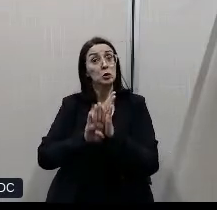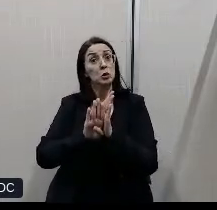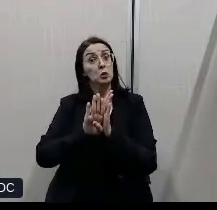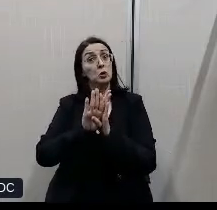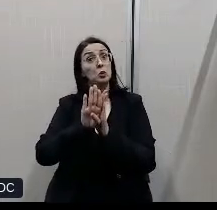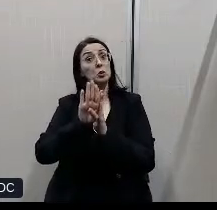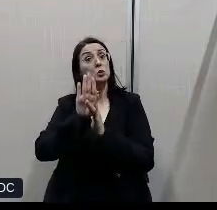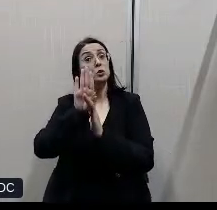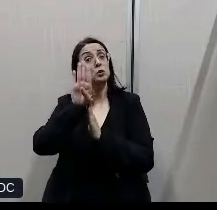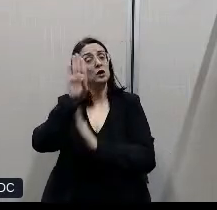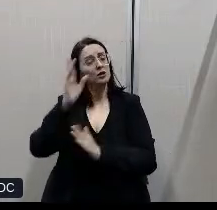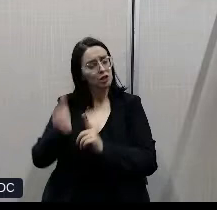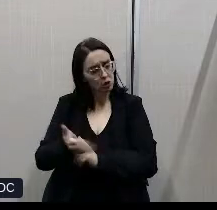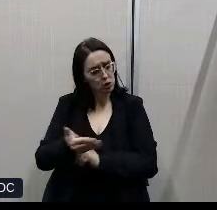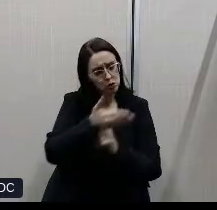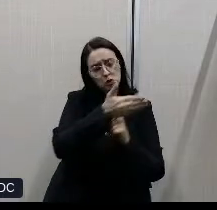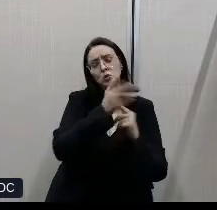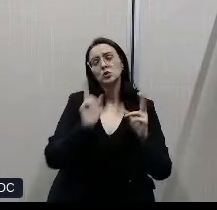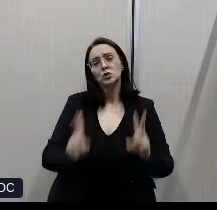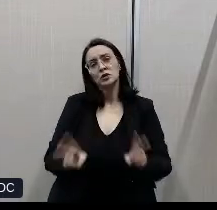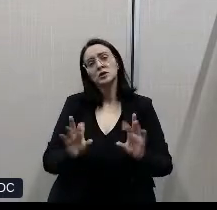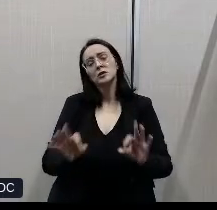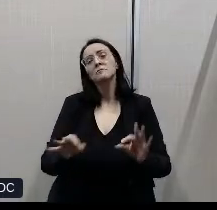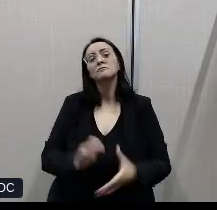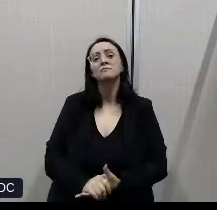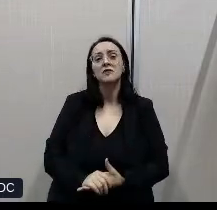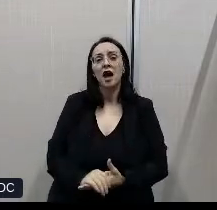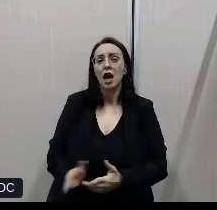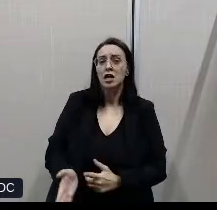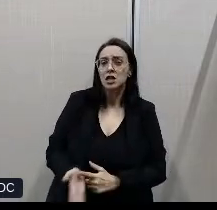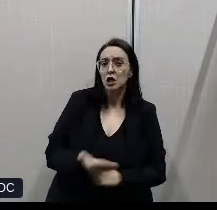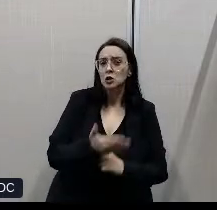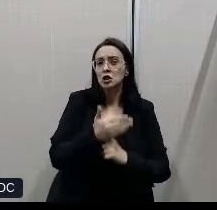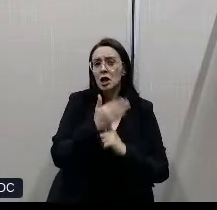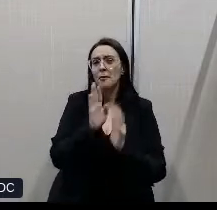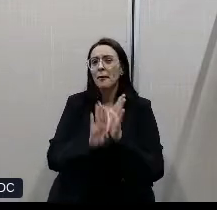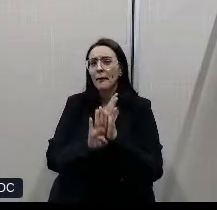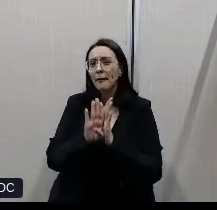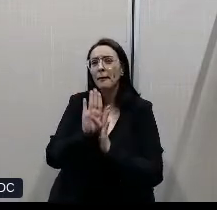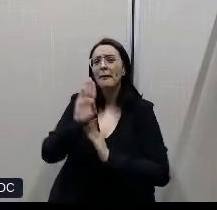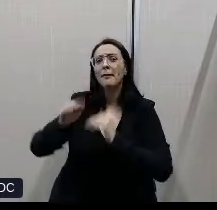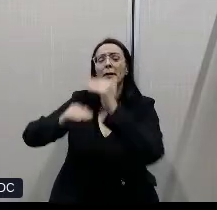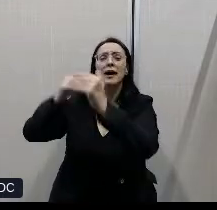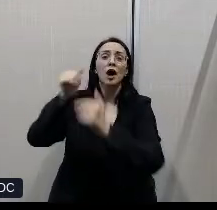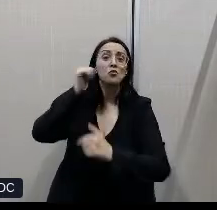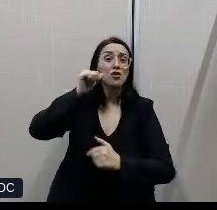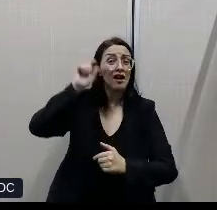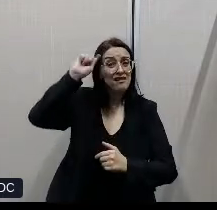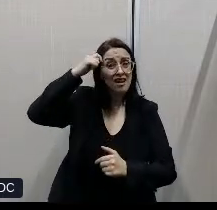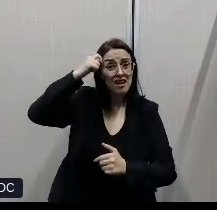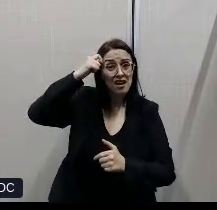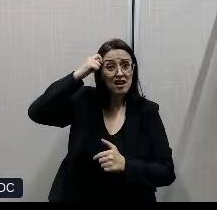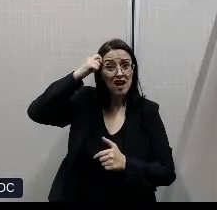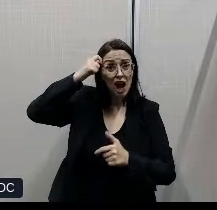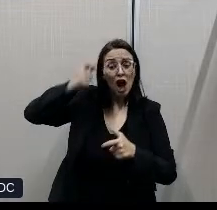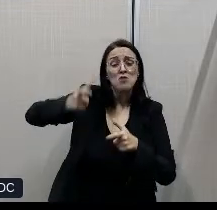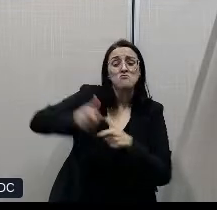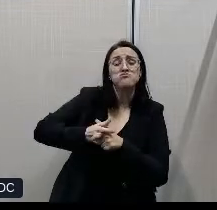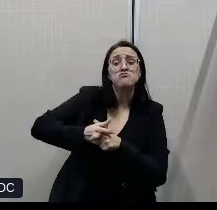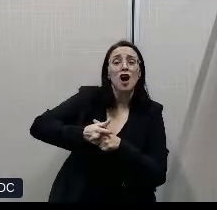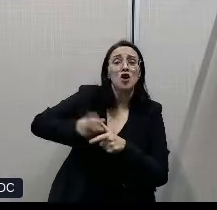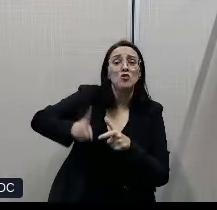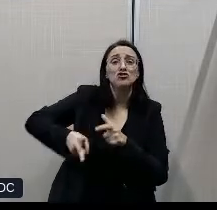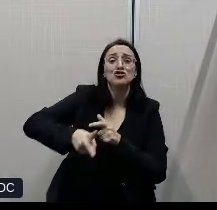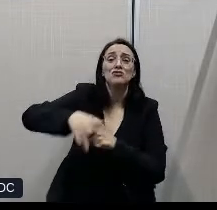crescendo. E por que mesmo que a tecnologia esteja crescendo, esteja avançando, o número de mulheres negras continua sendo tão pequeno